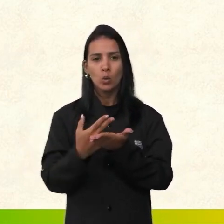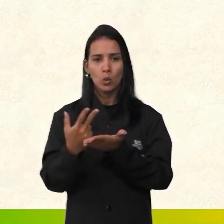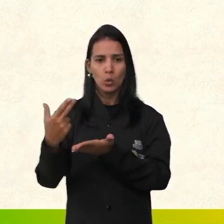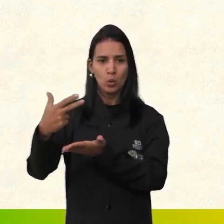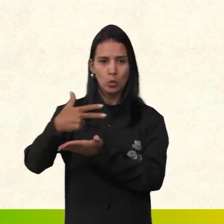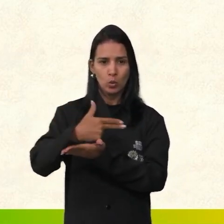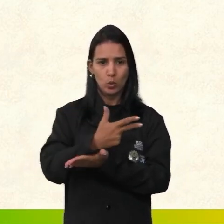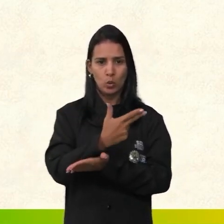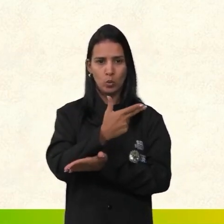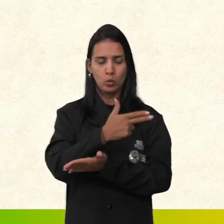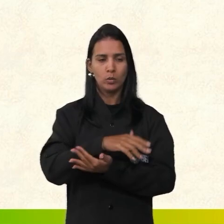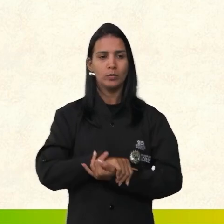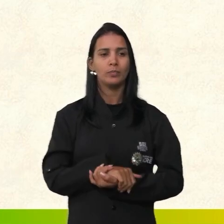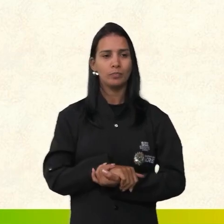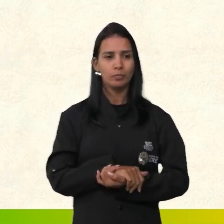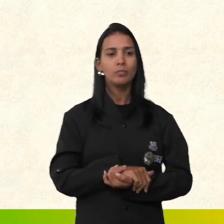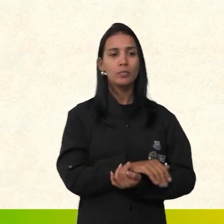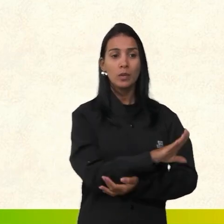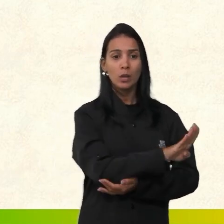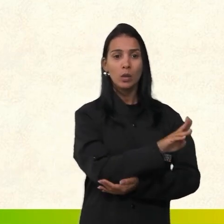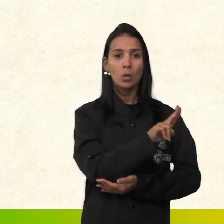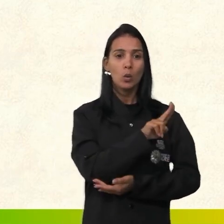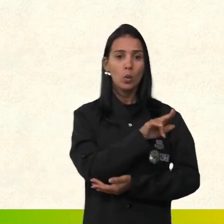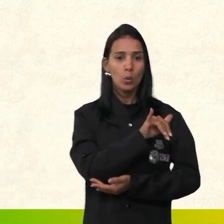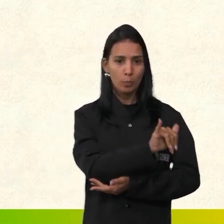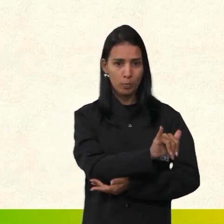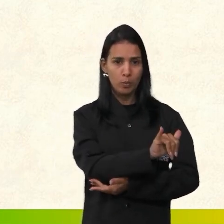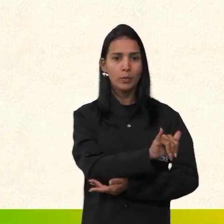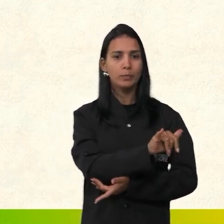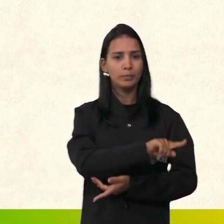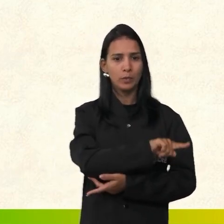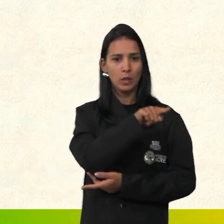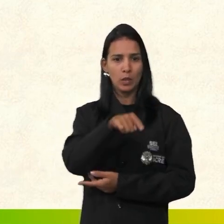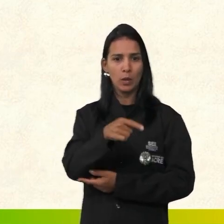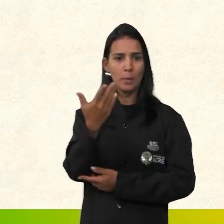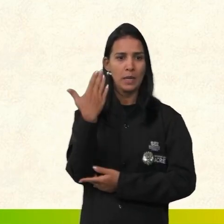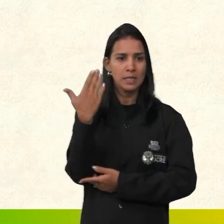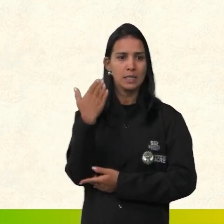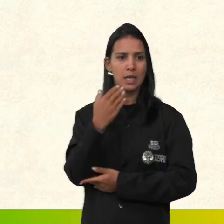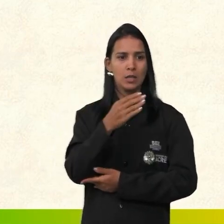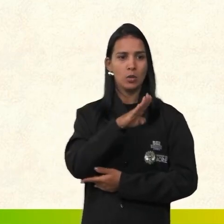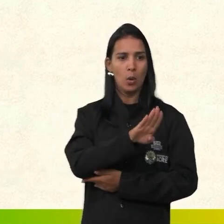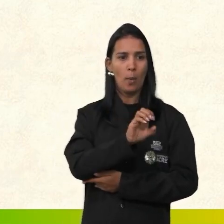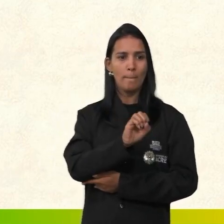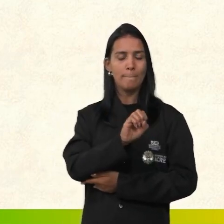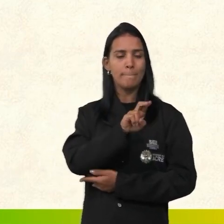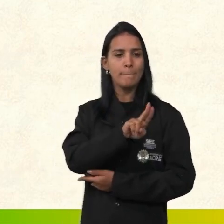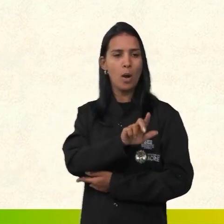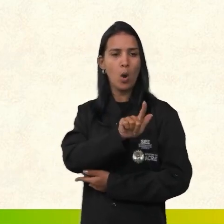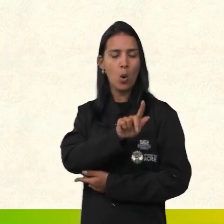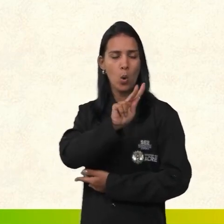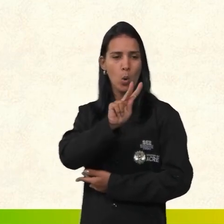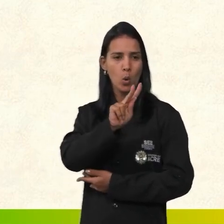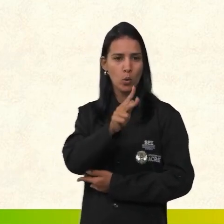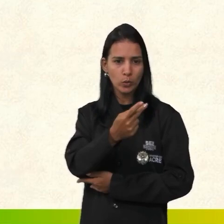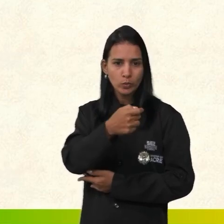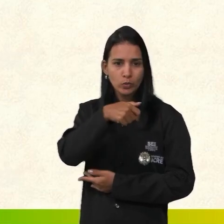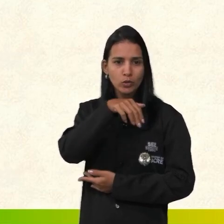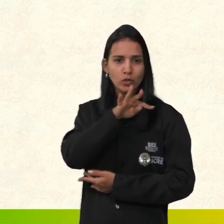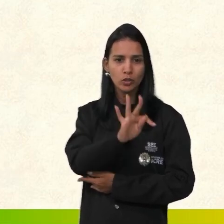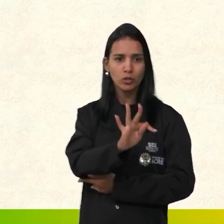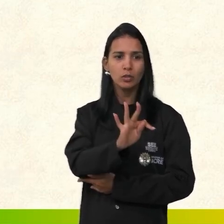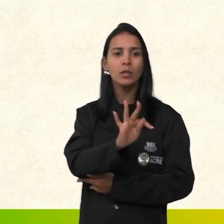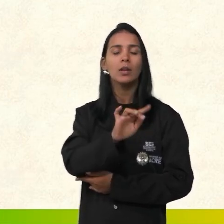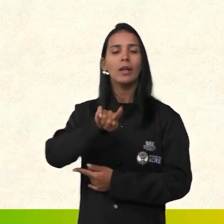Nós temos o verbo to buy, o passado dele fica bought, e a tradução significa